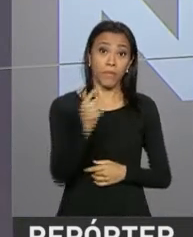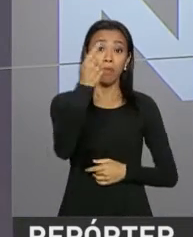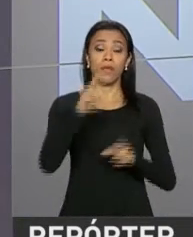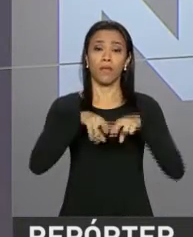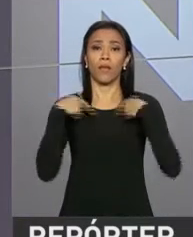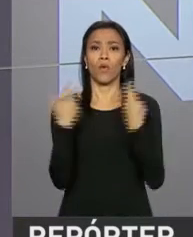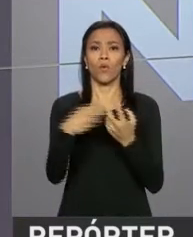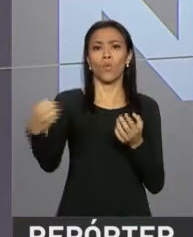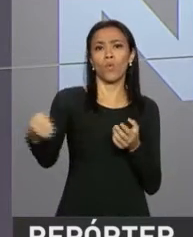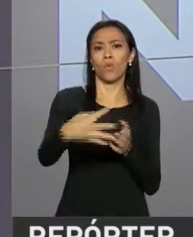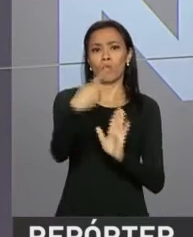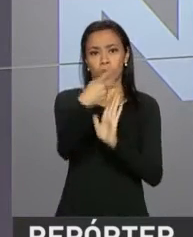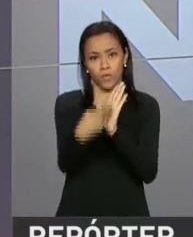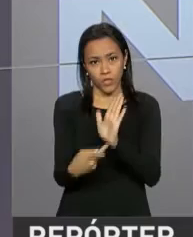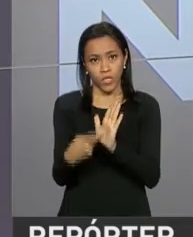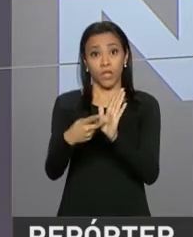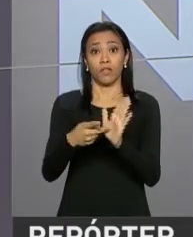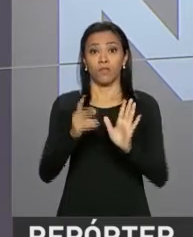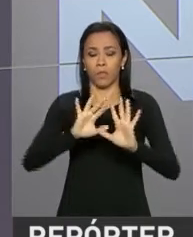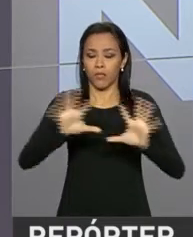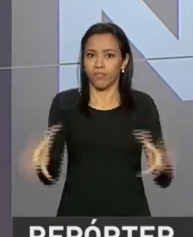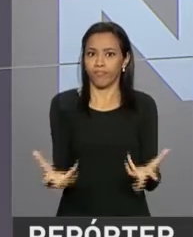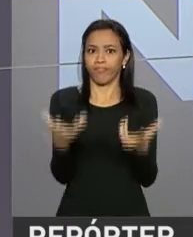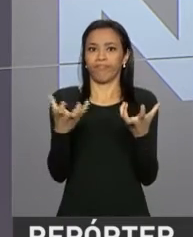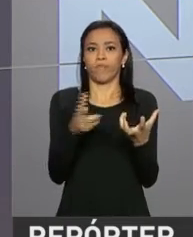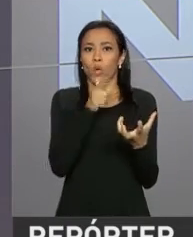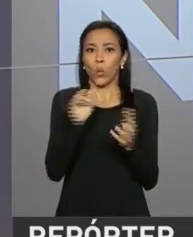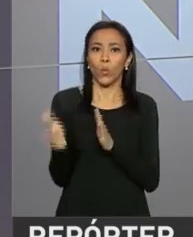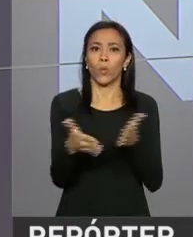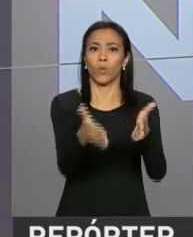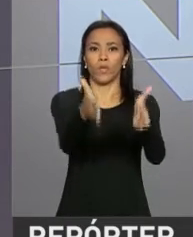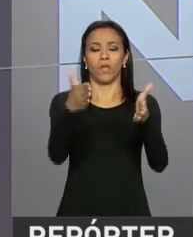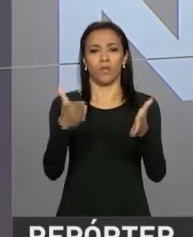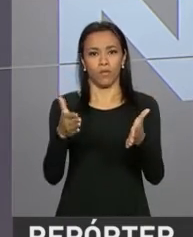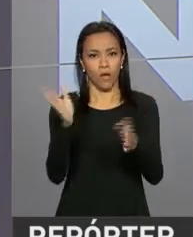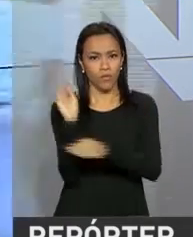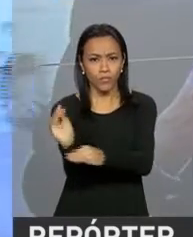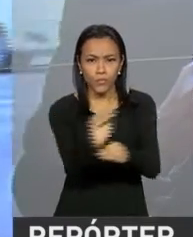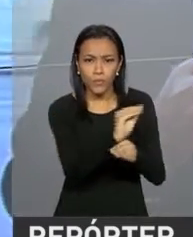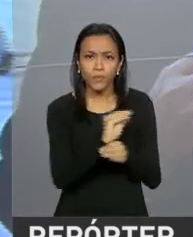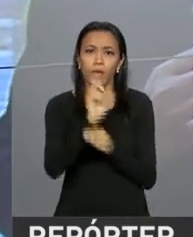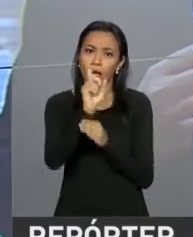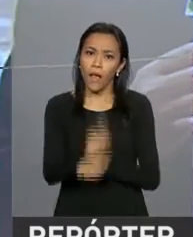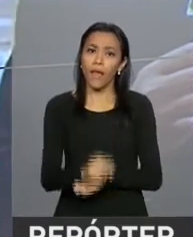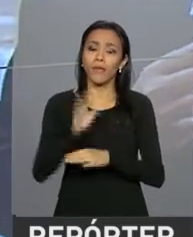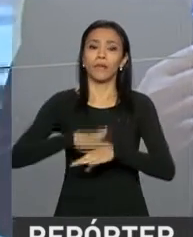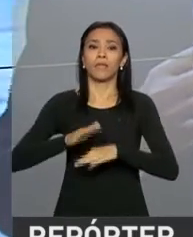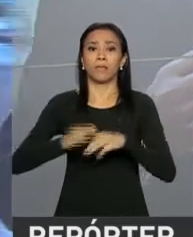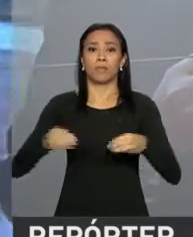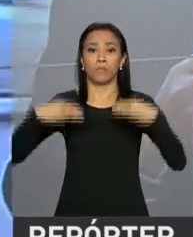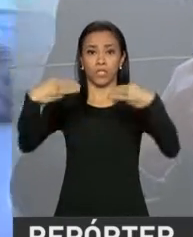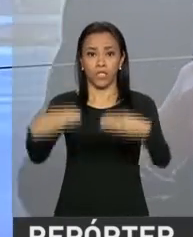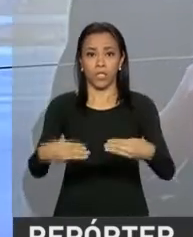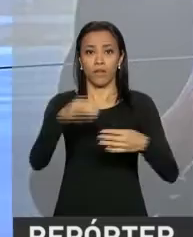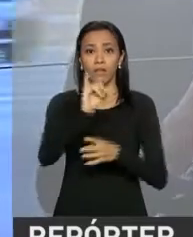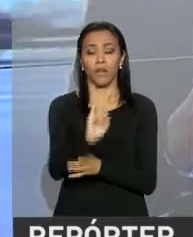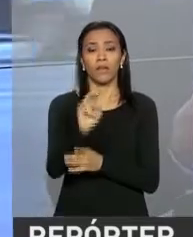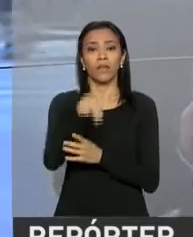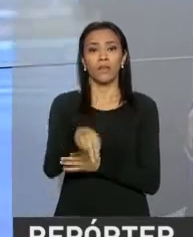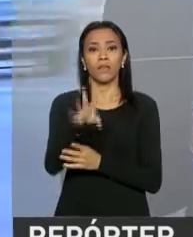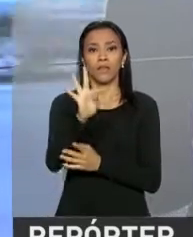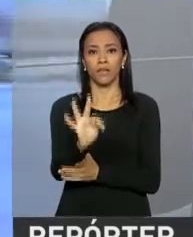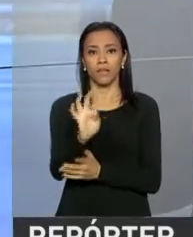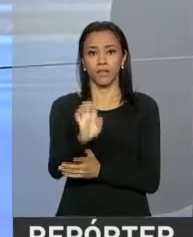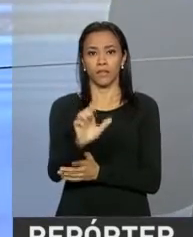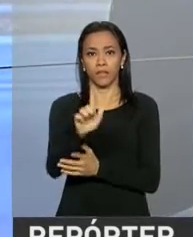projeto de revitalização do rio são francisco vai ser realizada hoje sob o comando do ministério da integração nacional